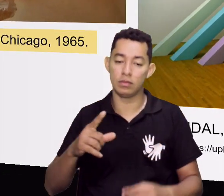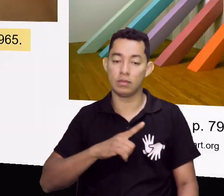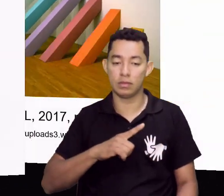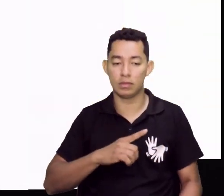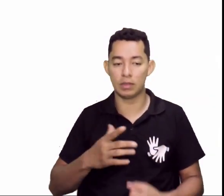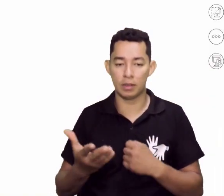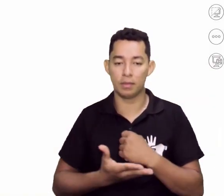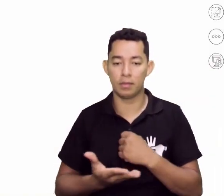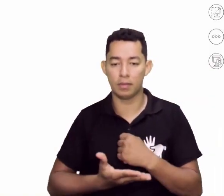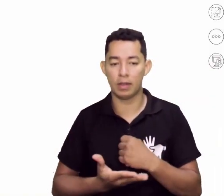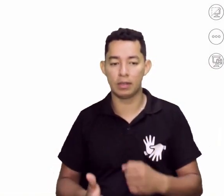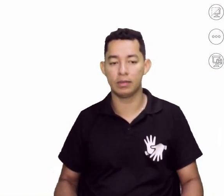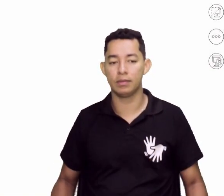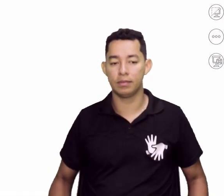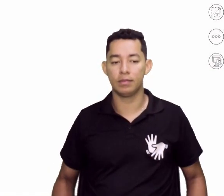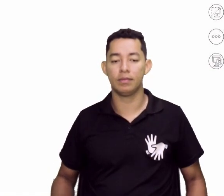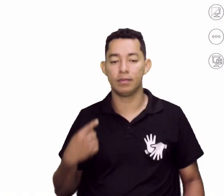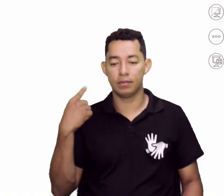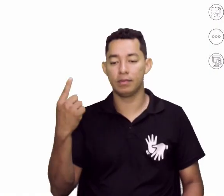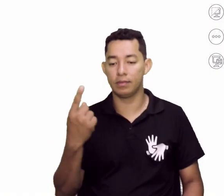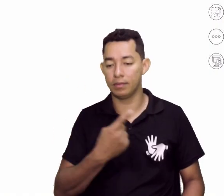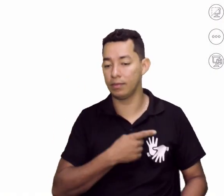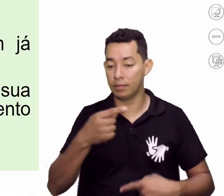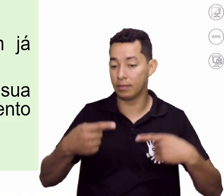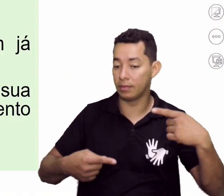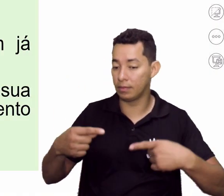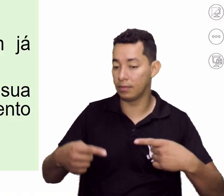fundamento, né, o que a gente